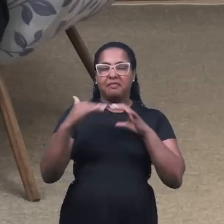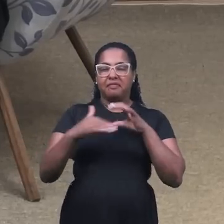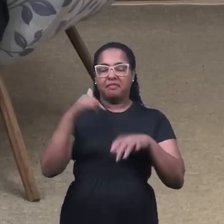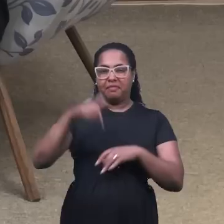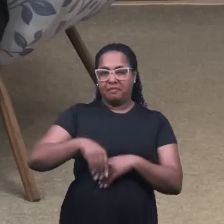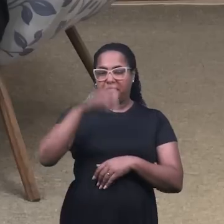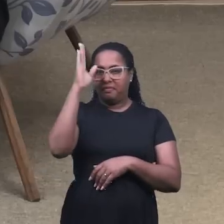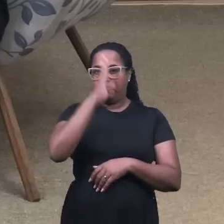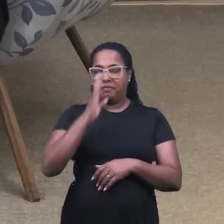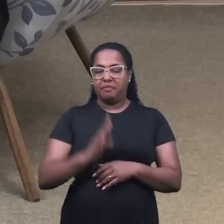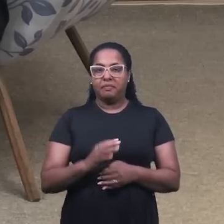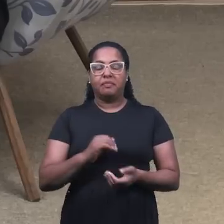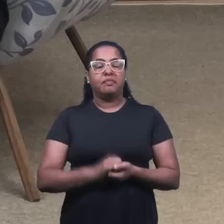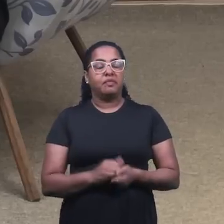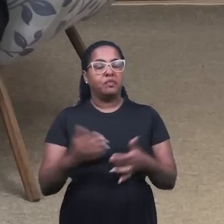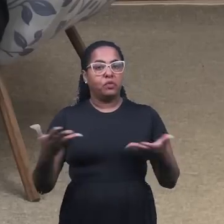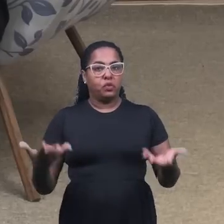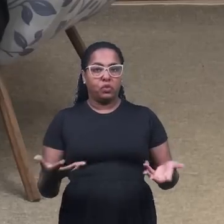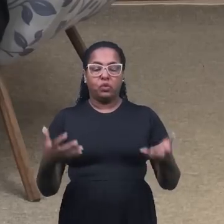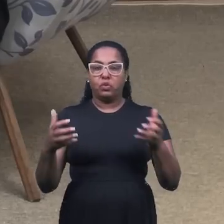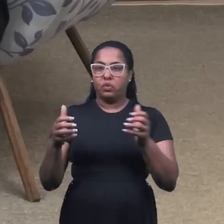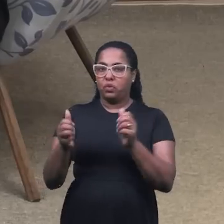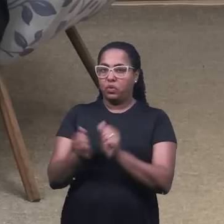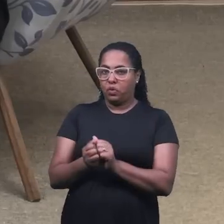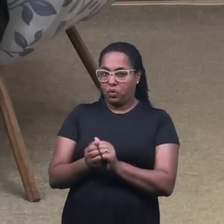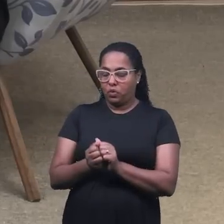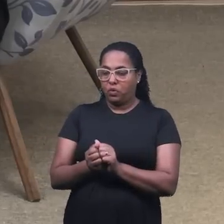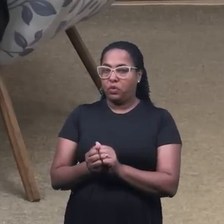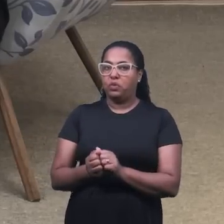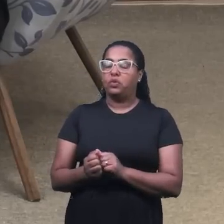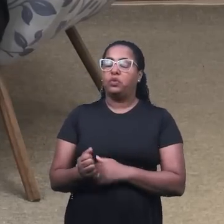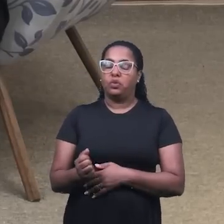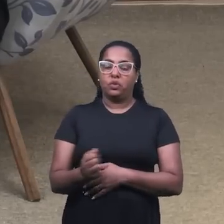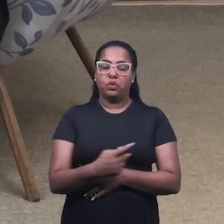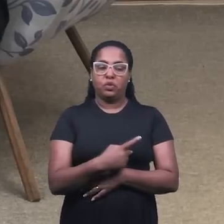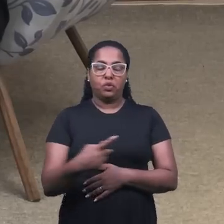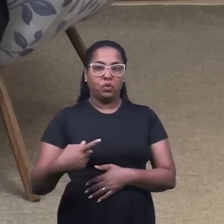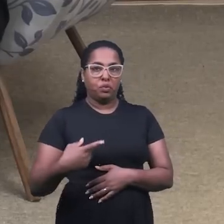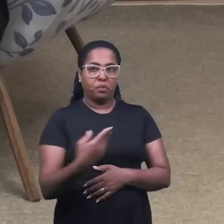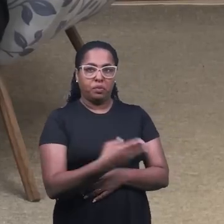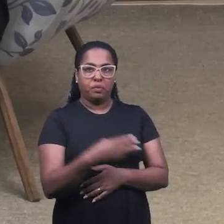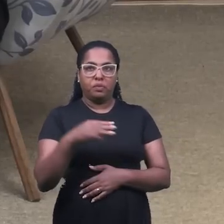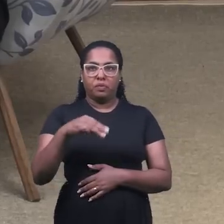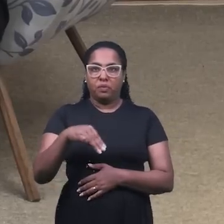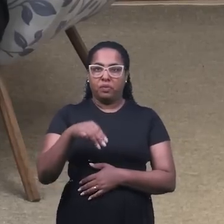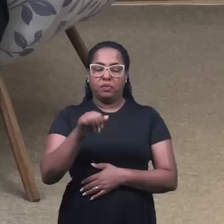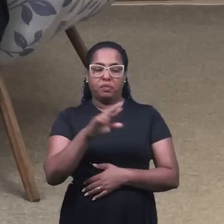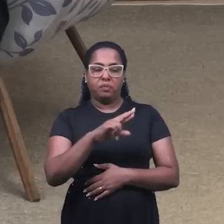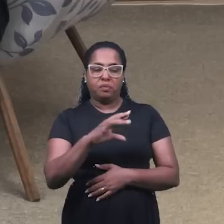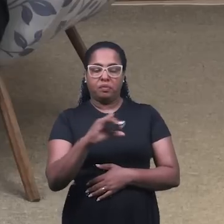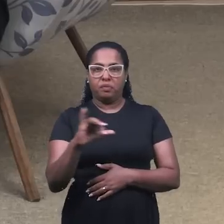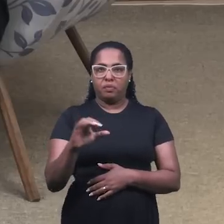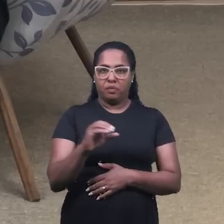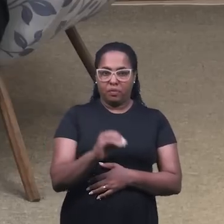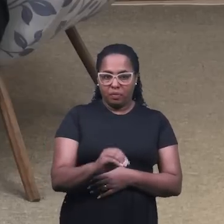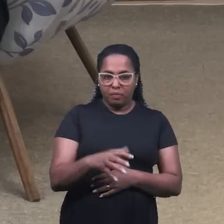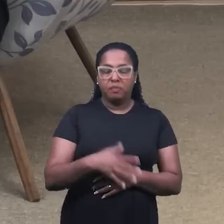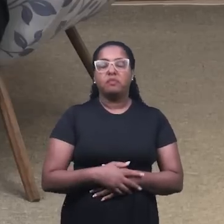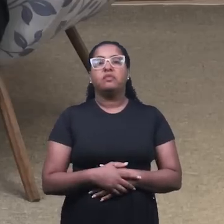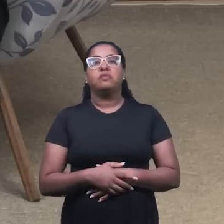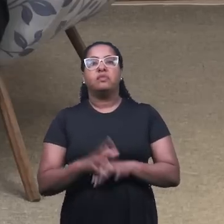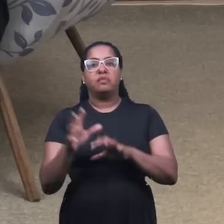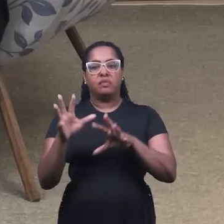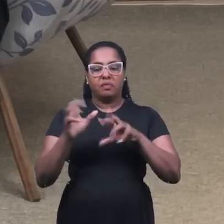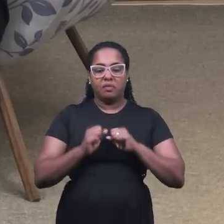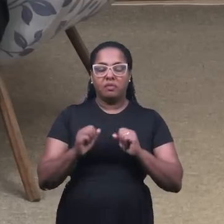Brasil. E hoje temos conosco aqui o pastor Márcio, ordenado recentemente, assumiu a igreja do Flamengo aqui na Zona Sul